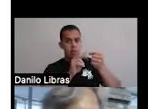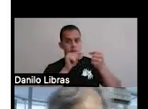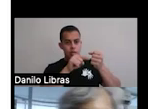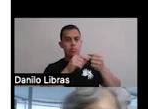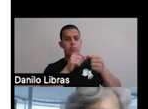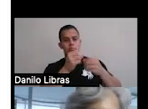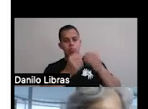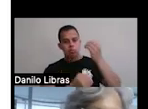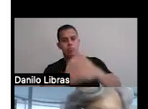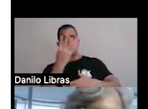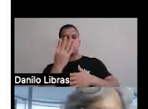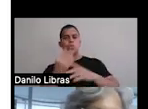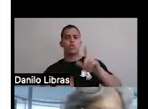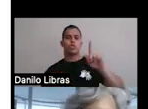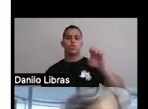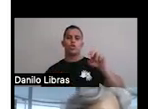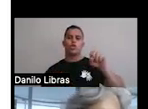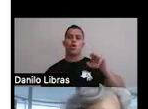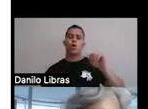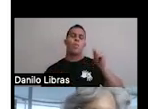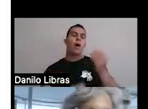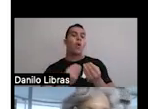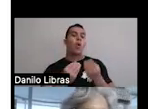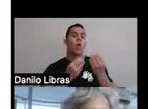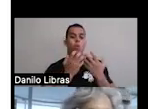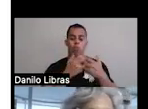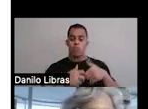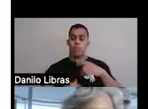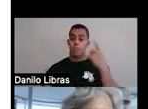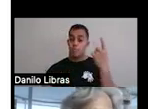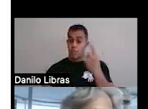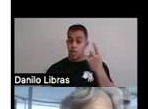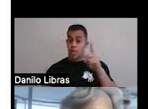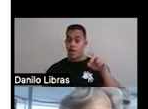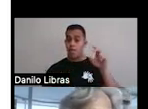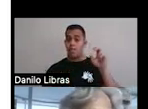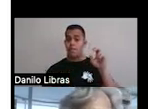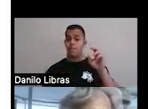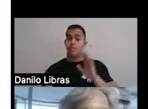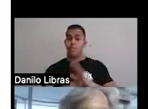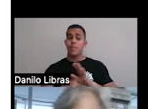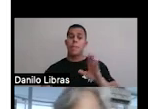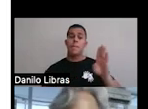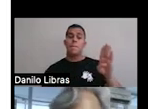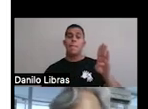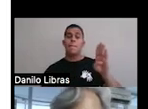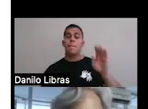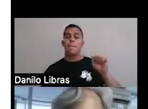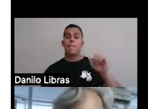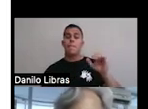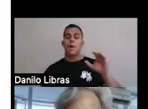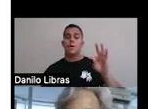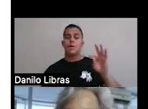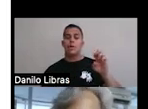formavam parte de um genoma. Então, o primeiro organismo que foi escolhido foi um bacteriófago, que é um vírus.